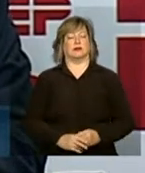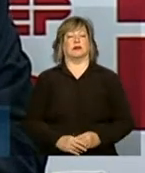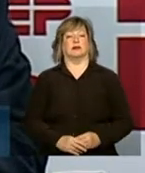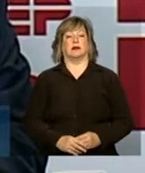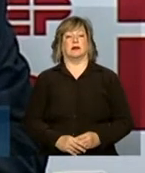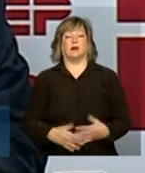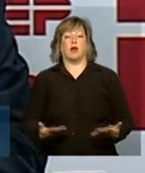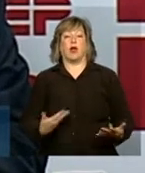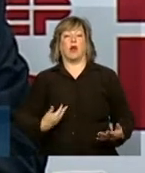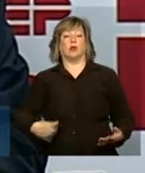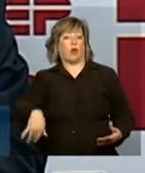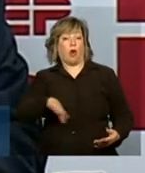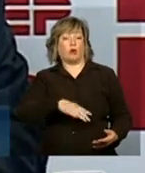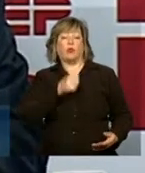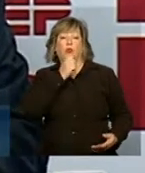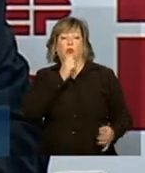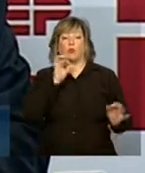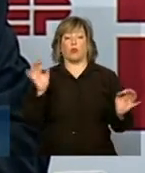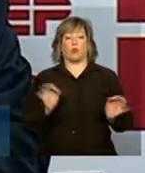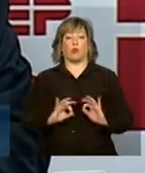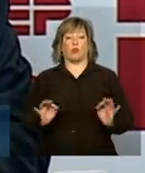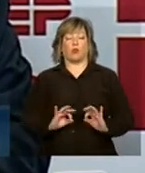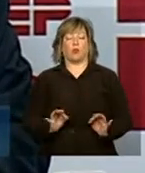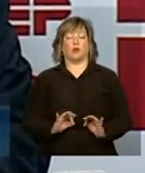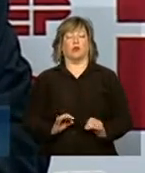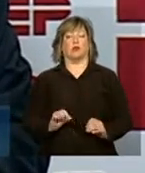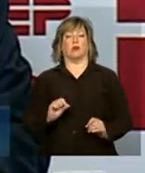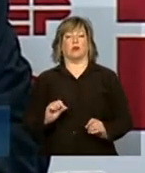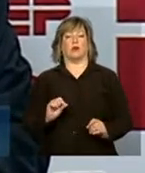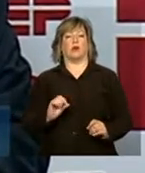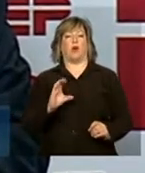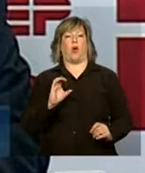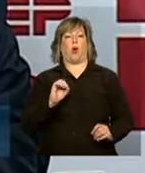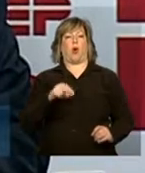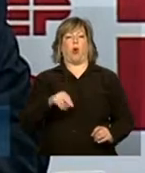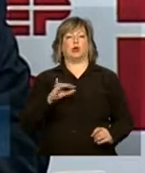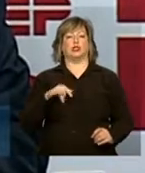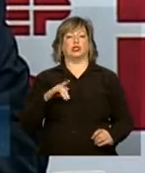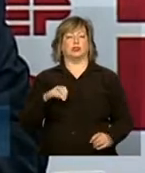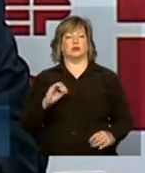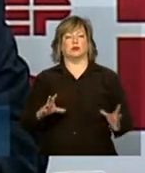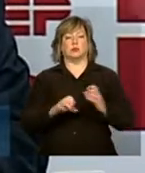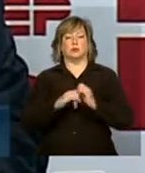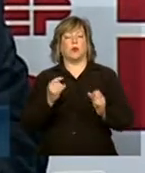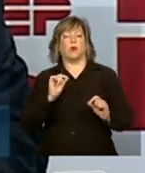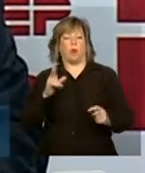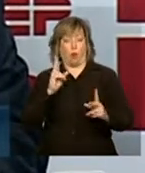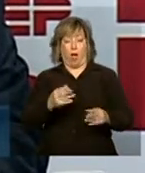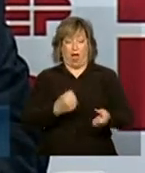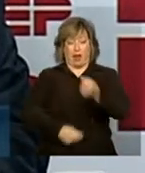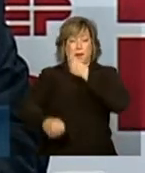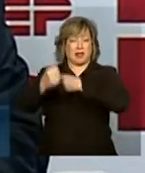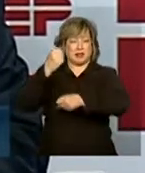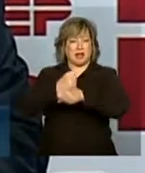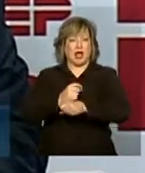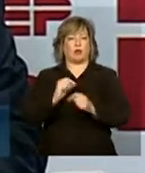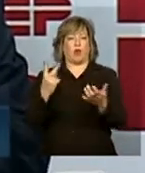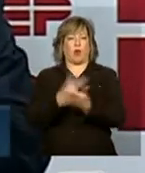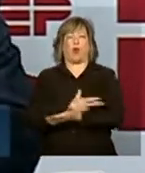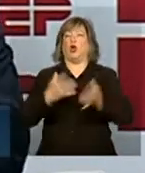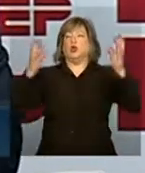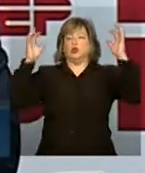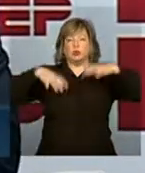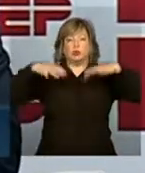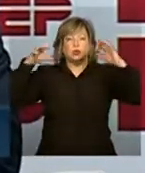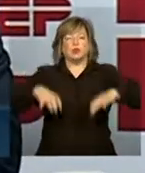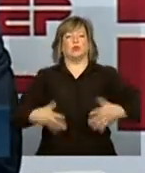temos nenhuma contingência importante, como ocorreu, por exemplo, no ano passado, em relação às chuvas e